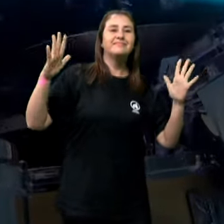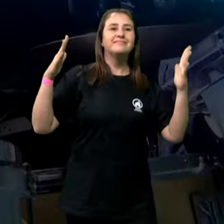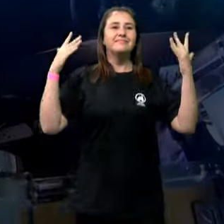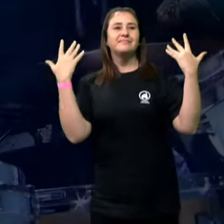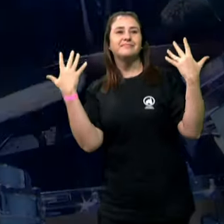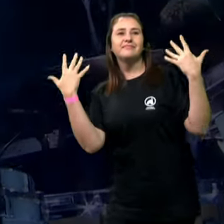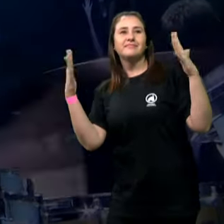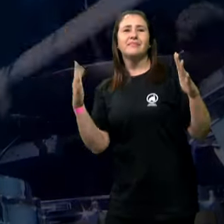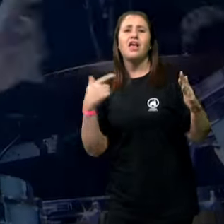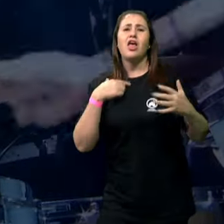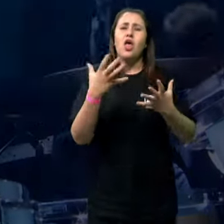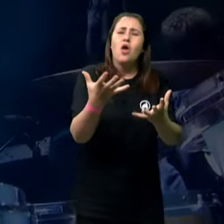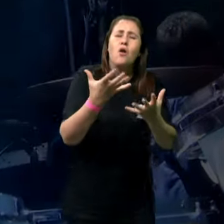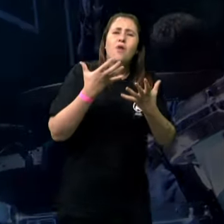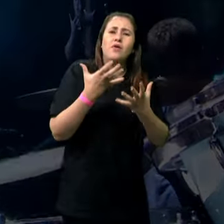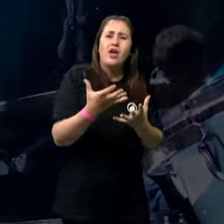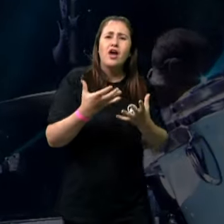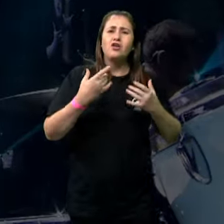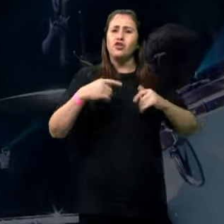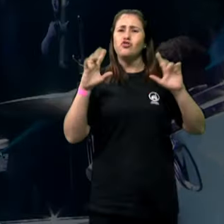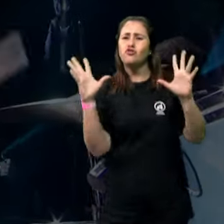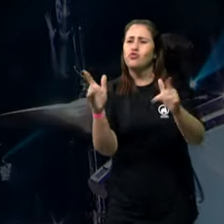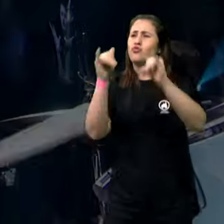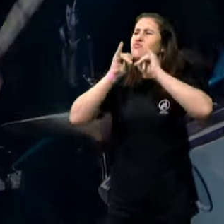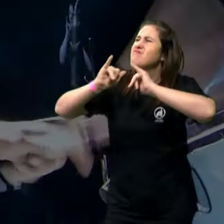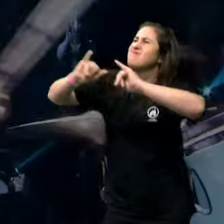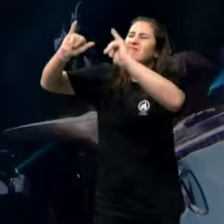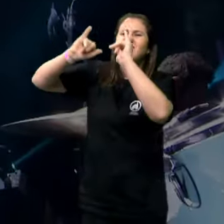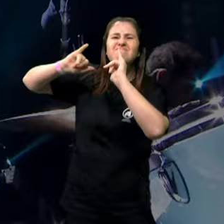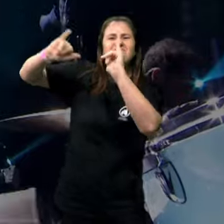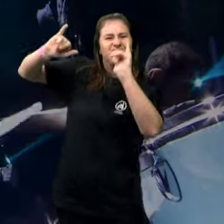eu quero a igreja vai declarar